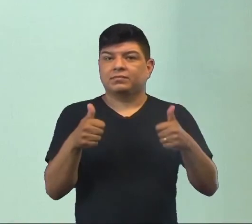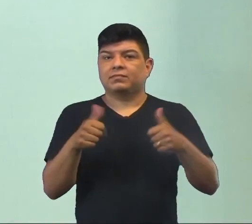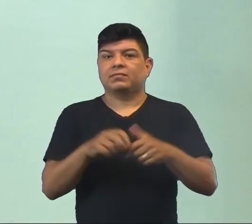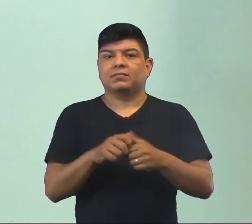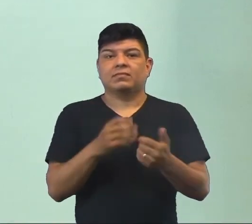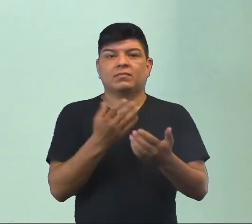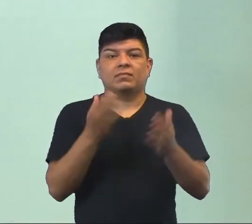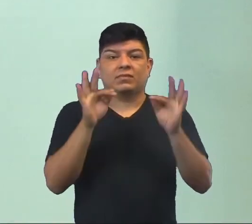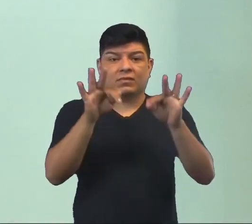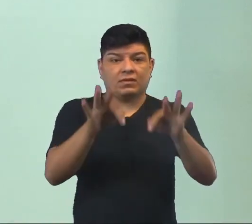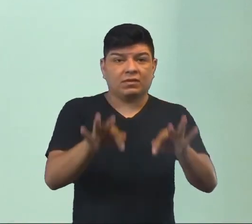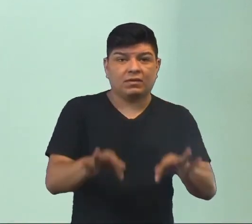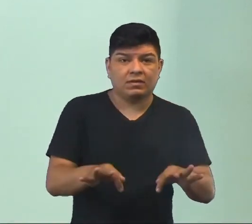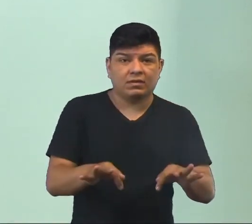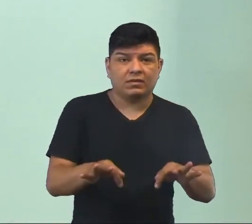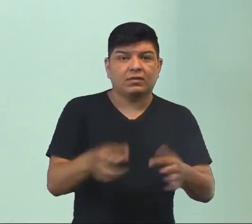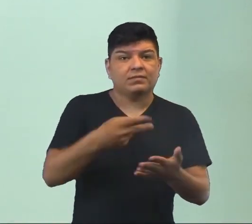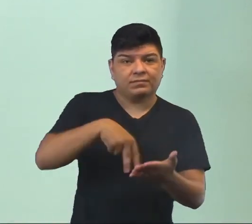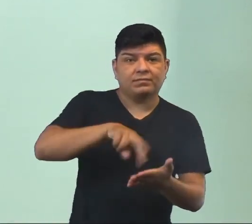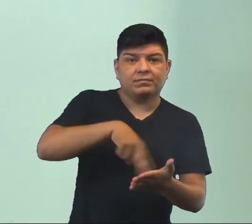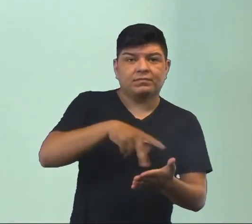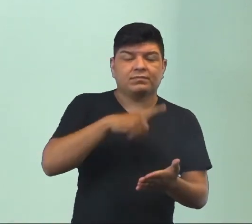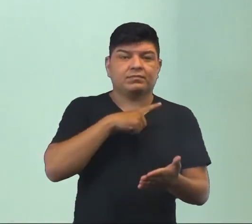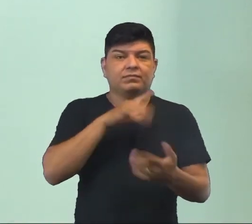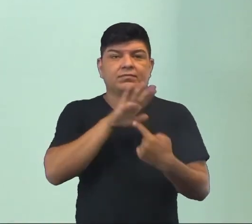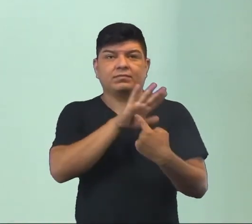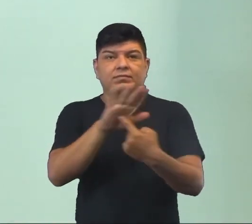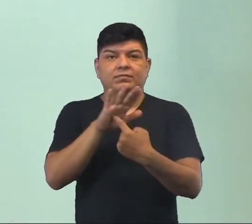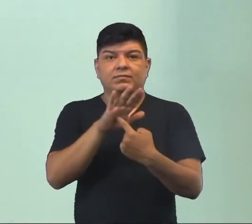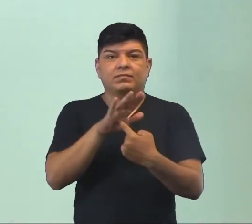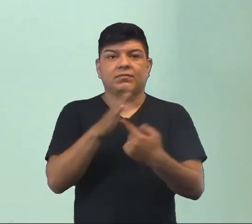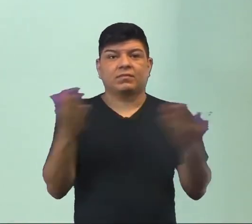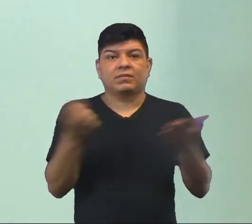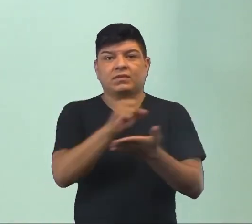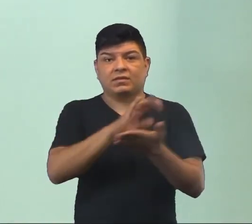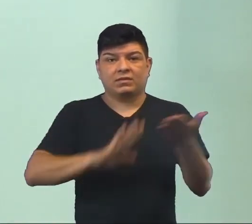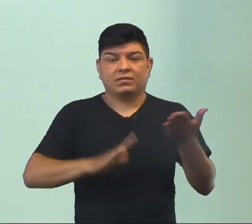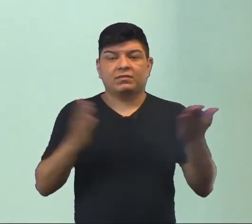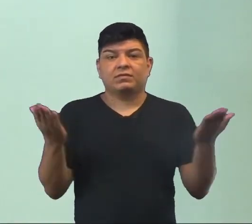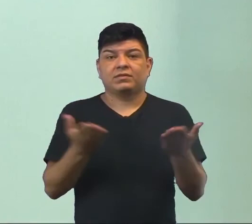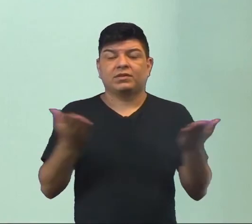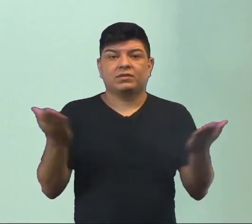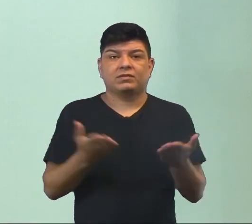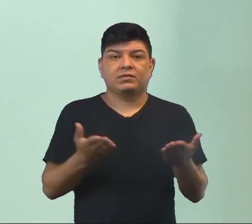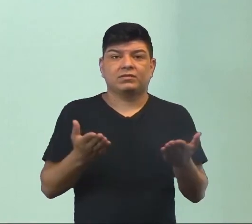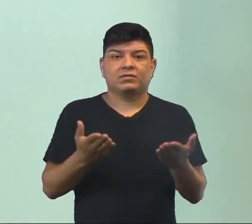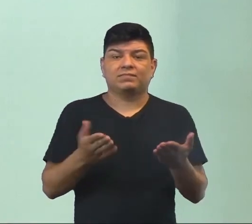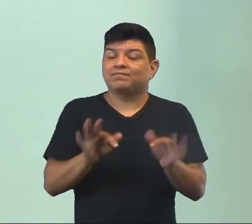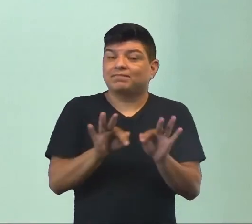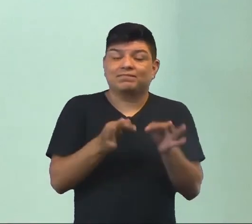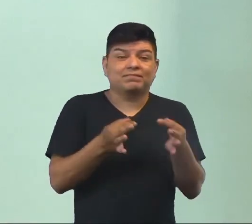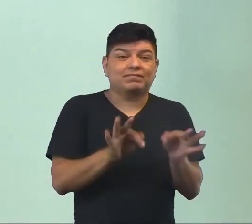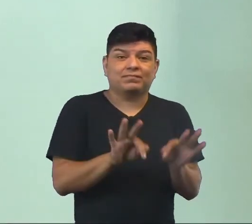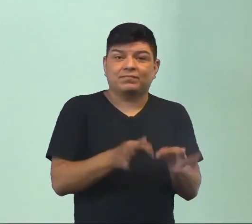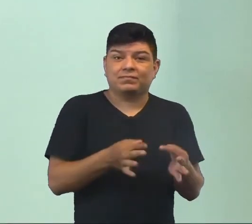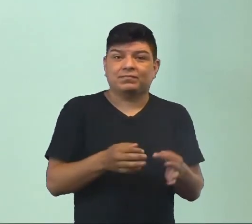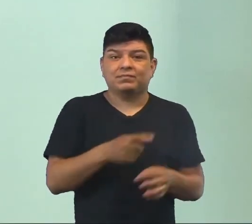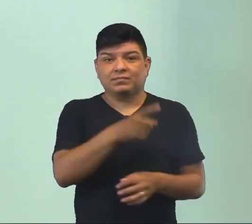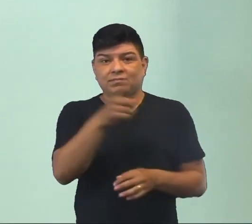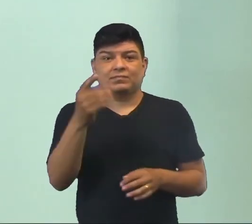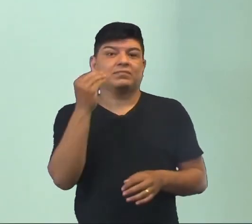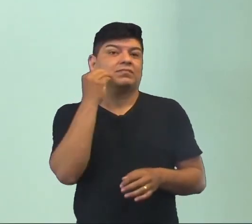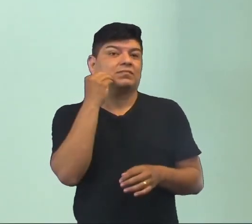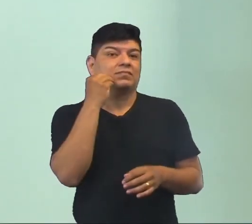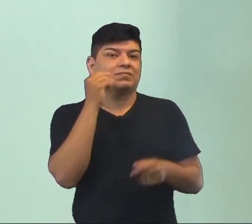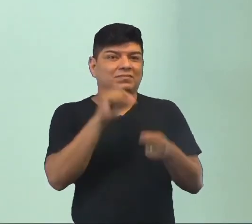foi a nossa última dança, né, que a gente citou. O nosso exercitando de hoje, ele é muito simples. Vocês vão